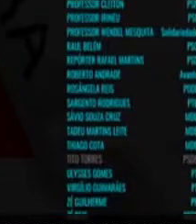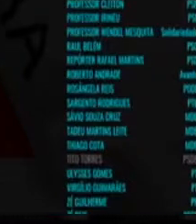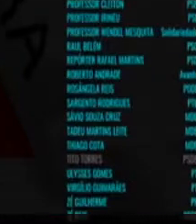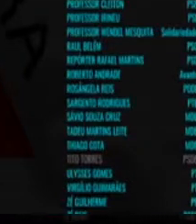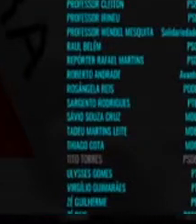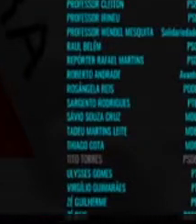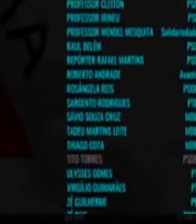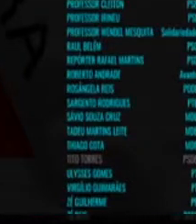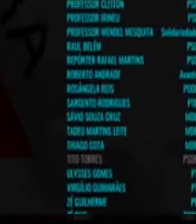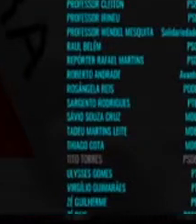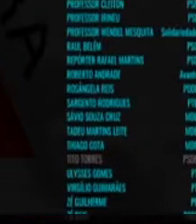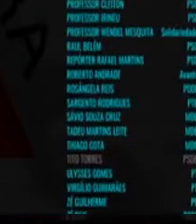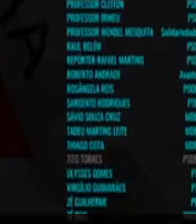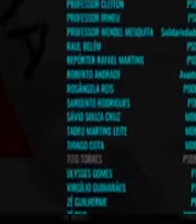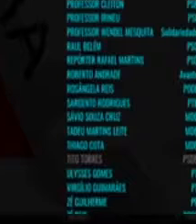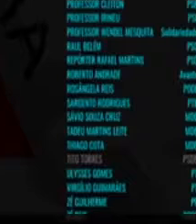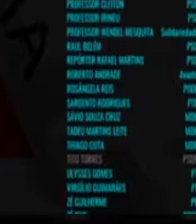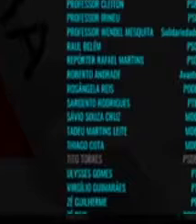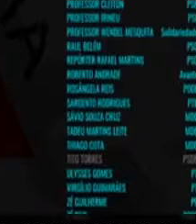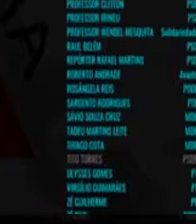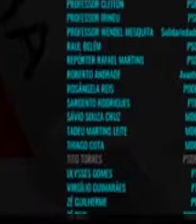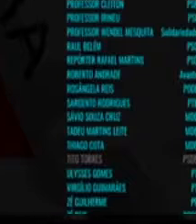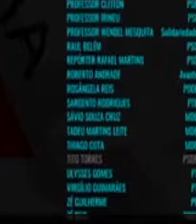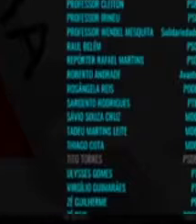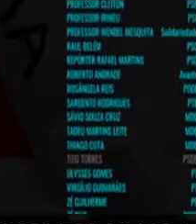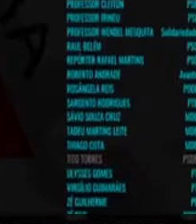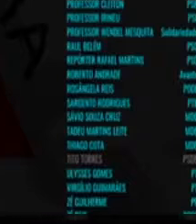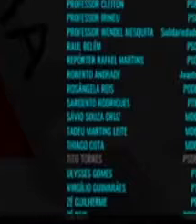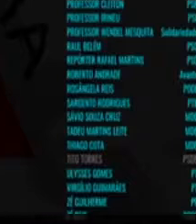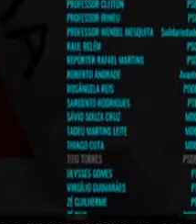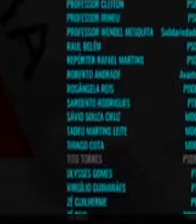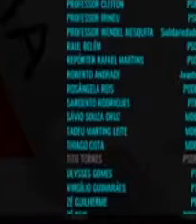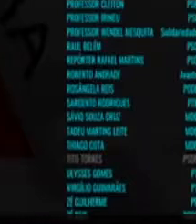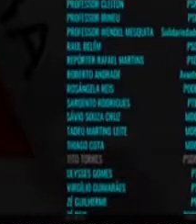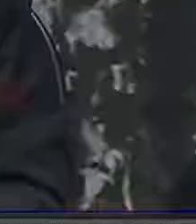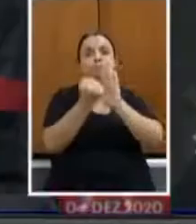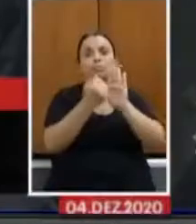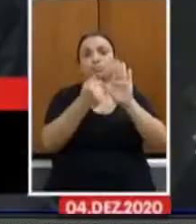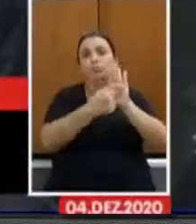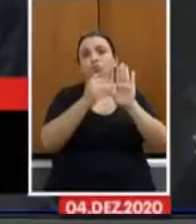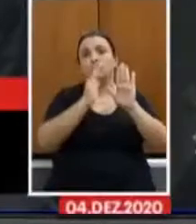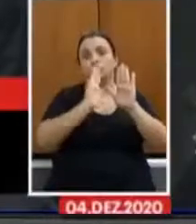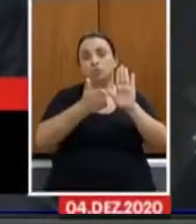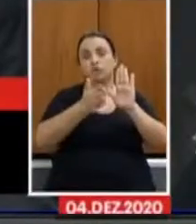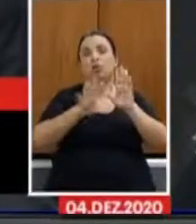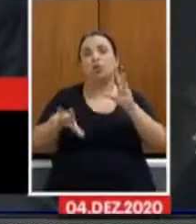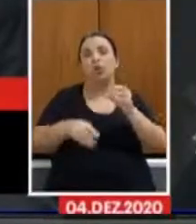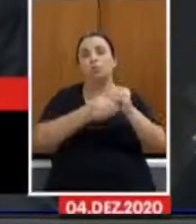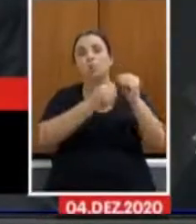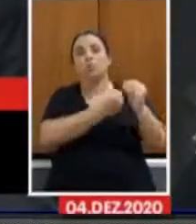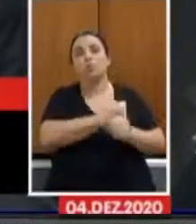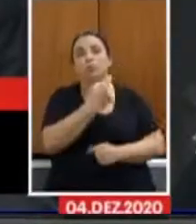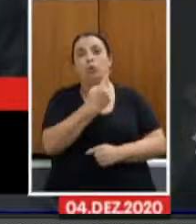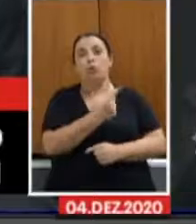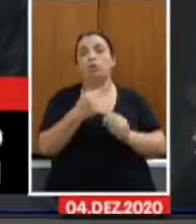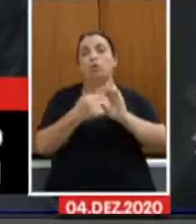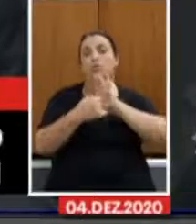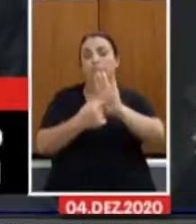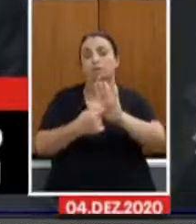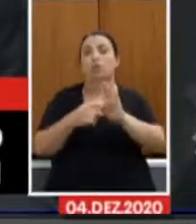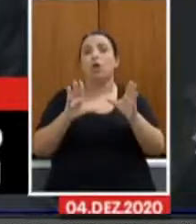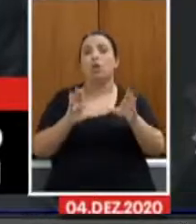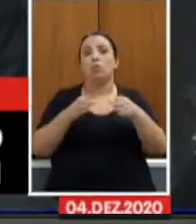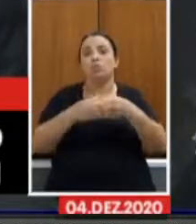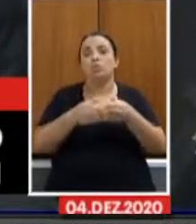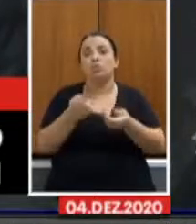o imóvel que especifica. A Comissão de Justiça conclui pela constitucionalidade do projeto com a emenda número 1 que apresenta. A Comissão de Fiscalização Financeira opina